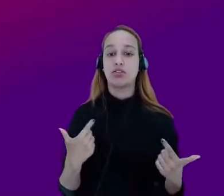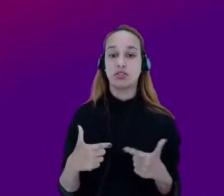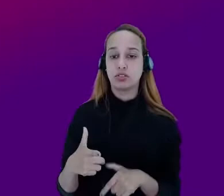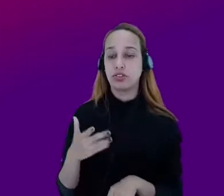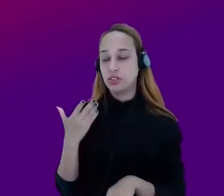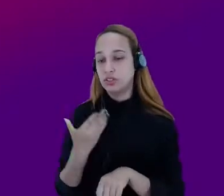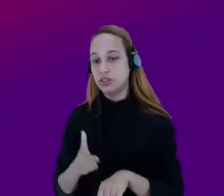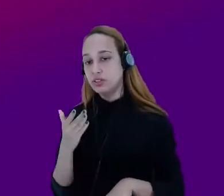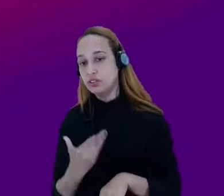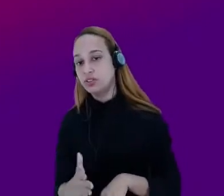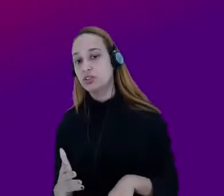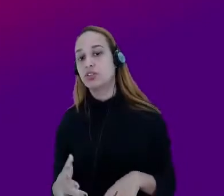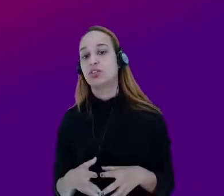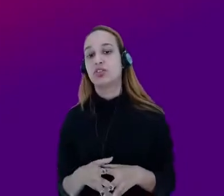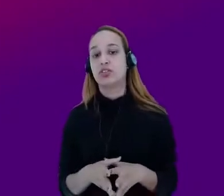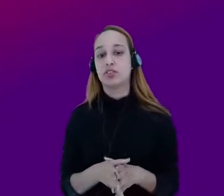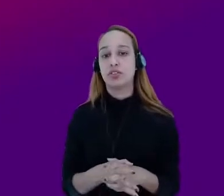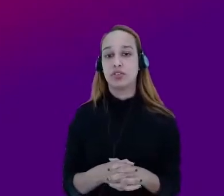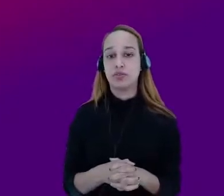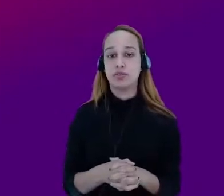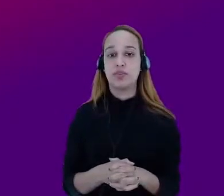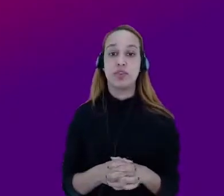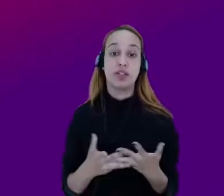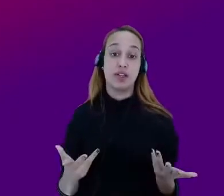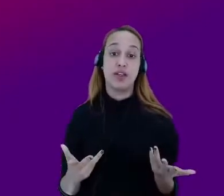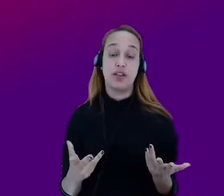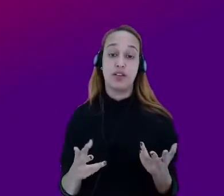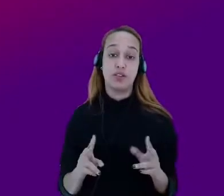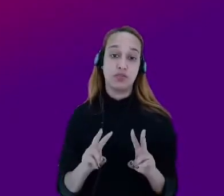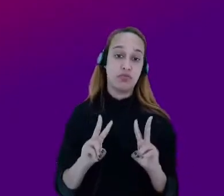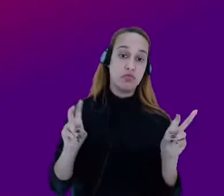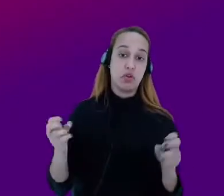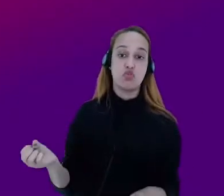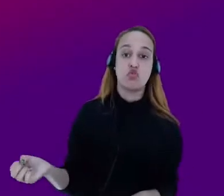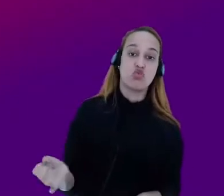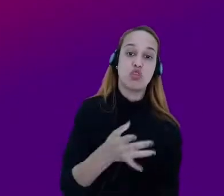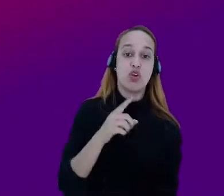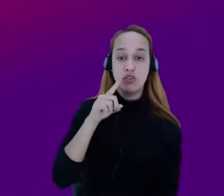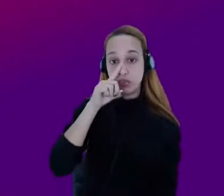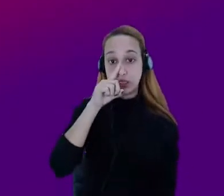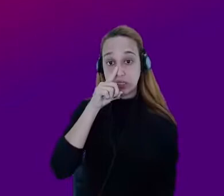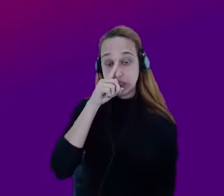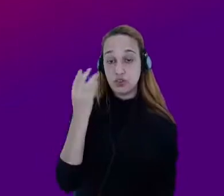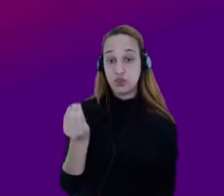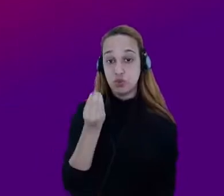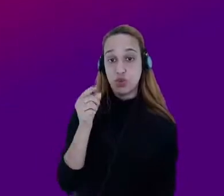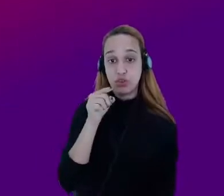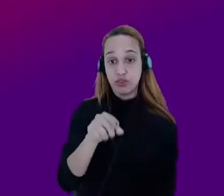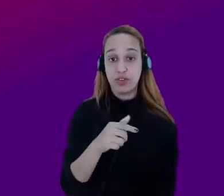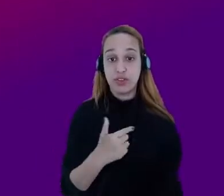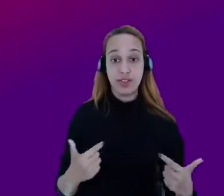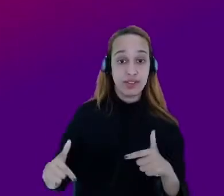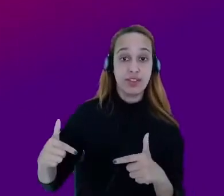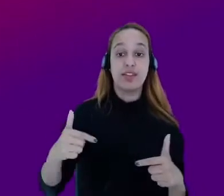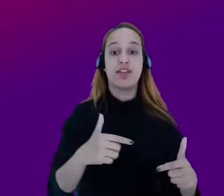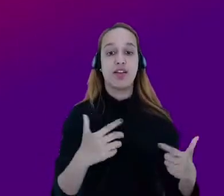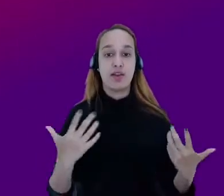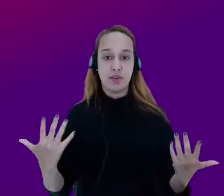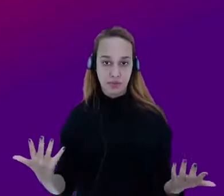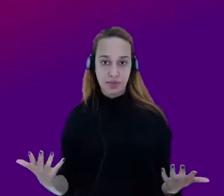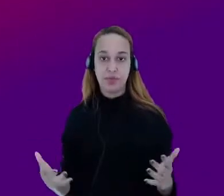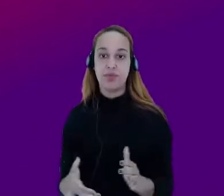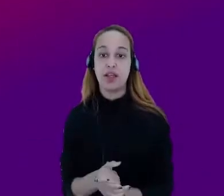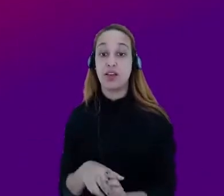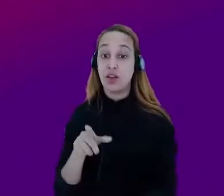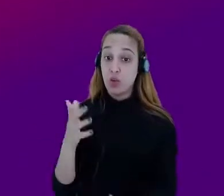a velocidade da resposta, é a questão de novos riscos, ou seja, como que você trabalha o risco digital. Então, hoje, você